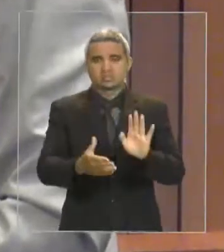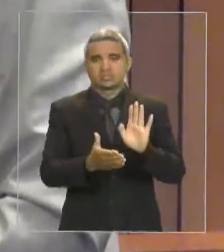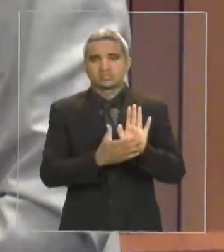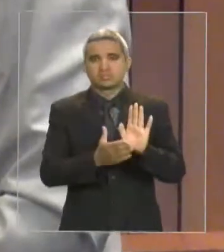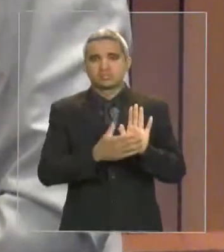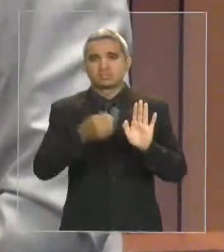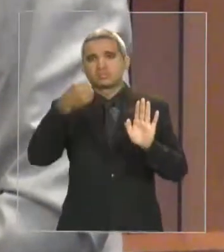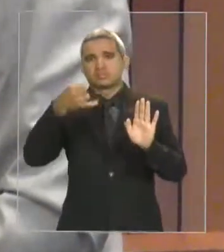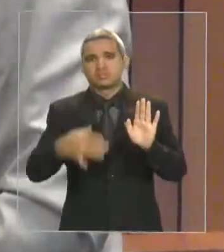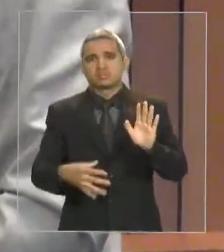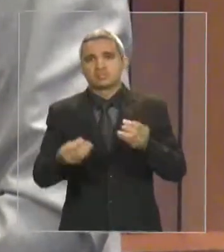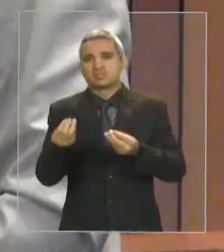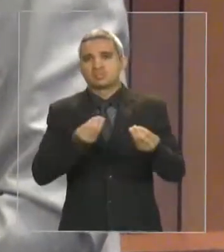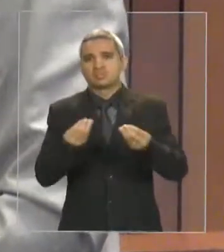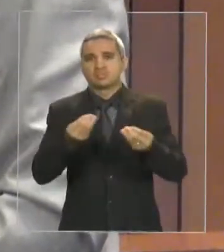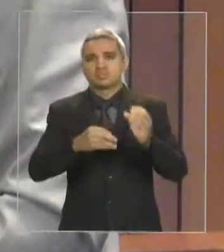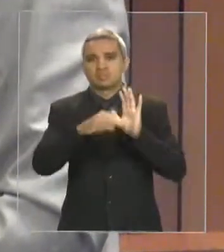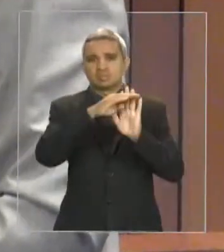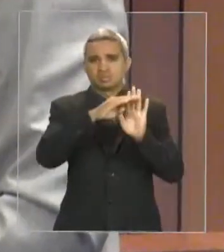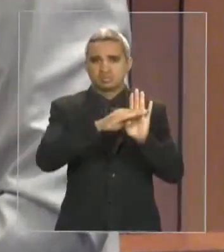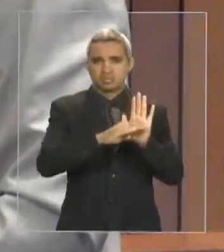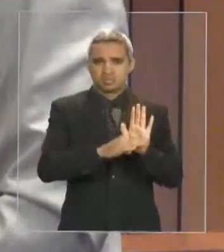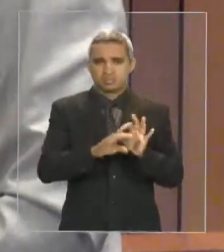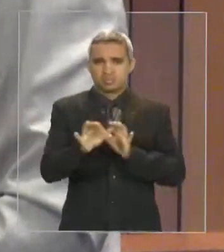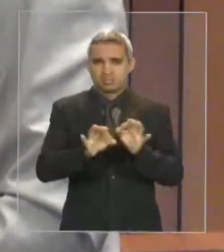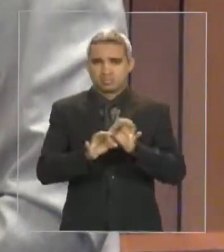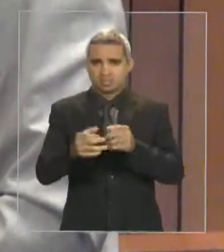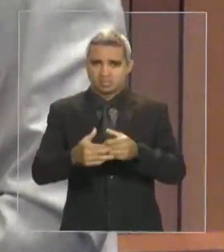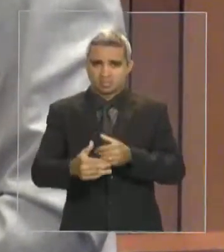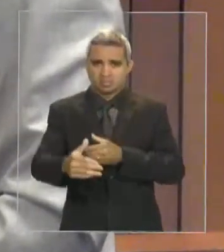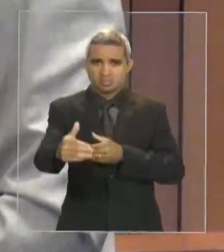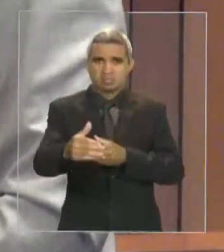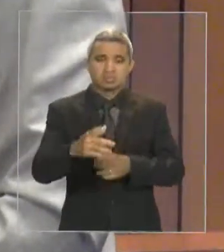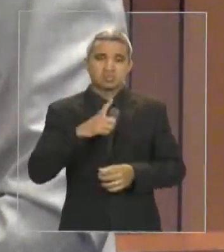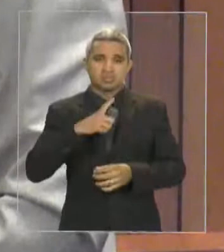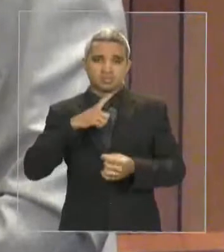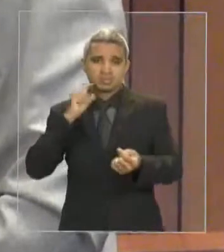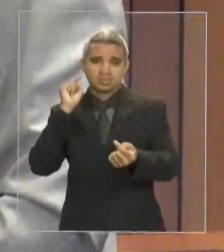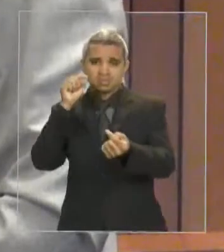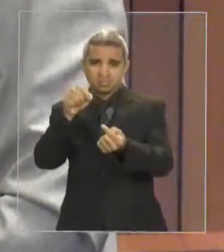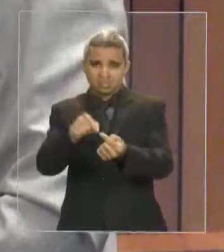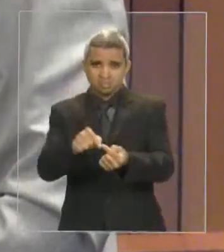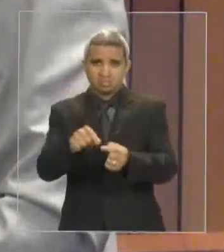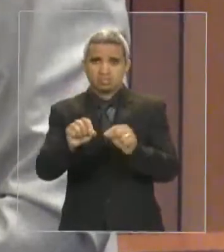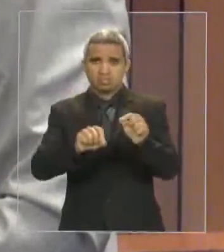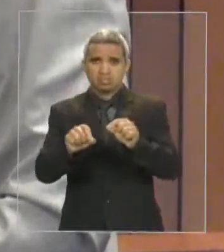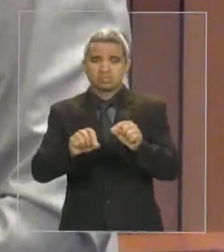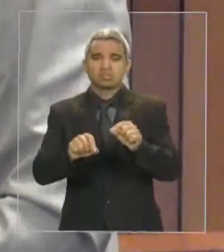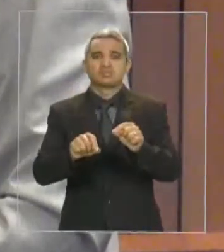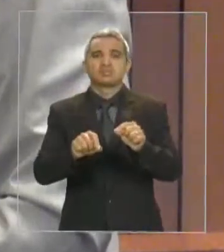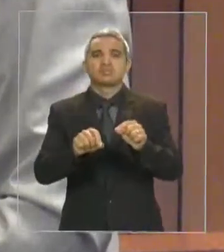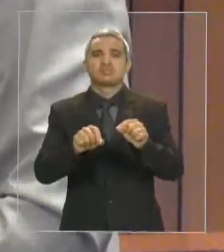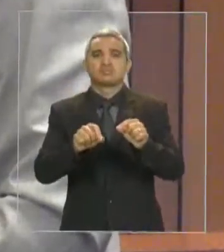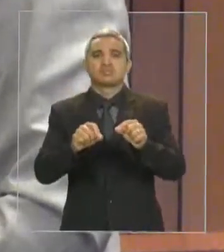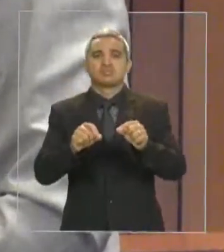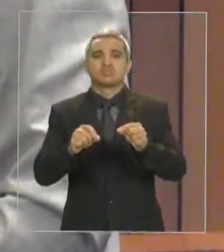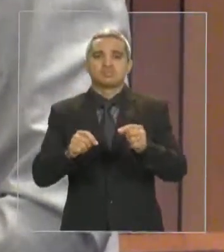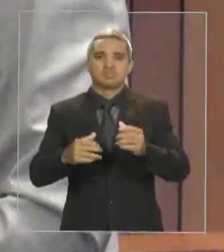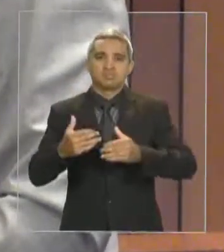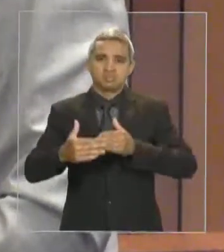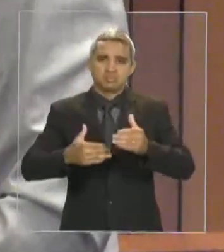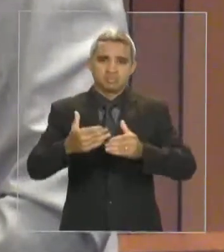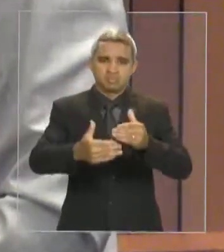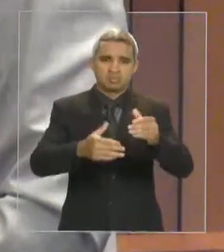Digna, que tem basicamente o objetivo de aprimorar e transformar o processo de ensino e aprendizagem